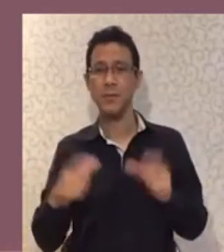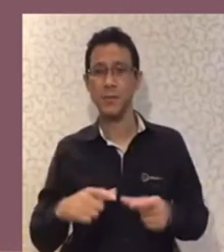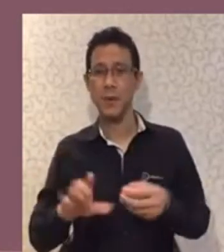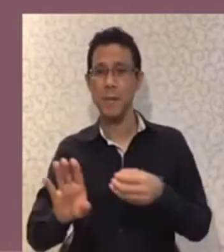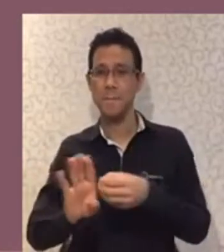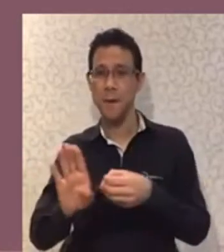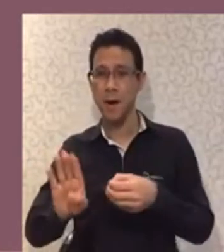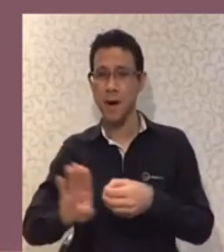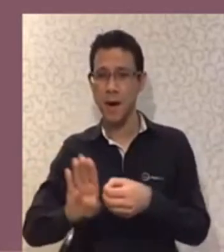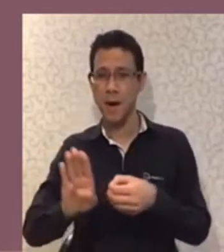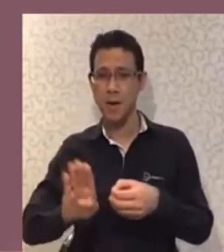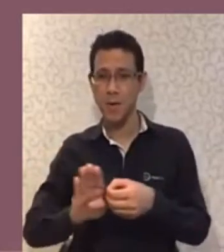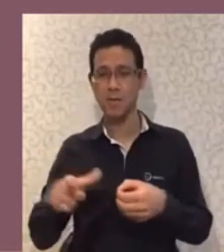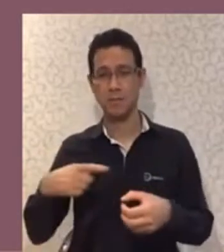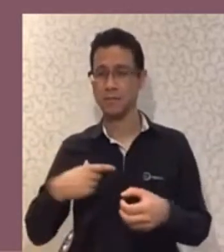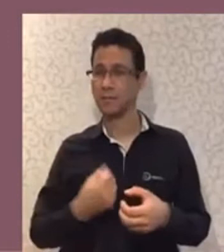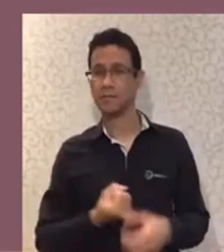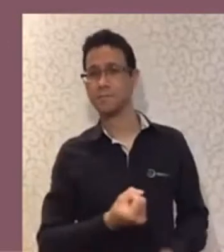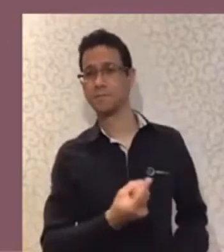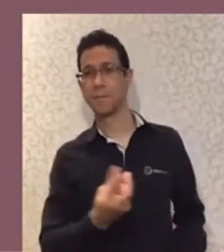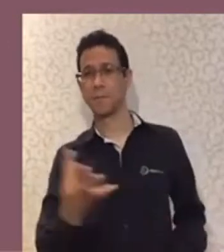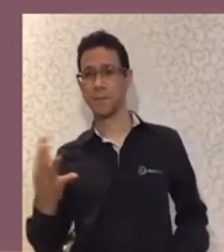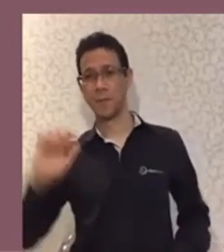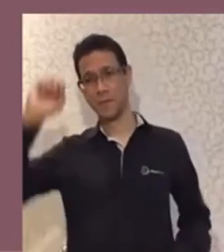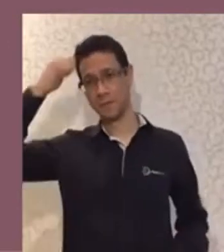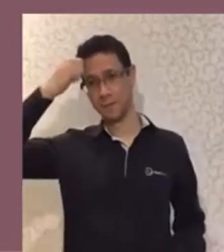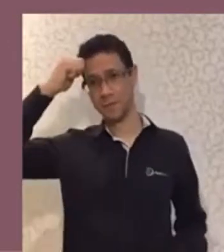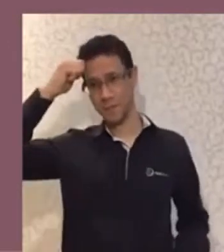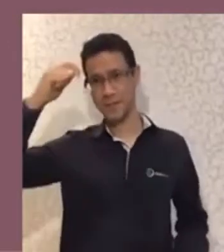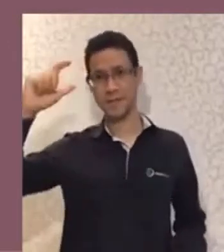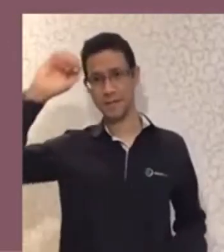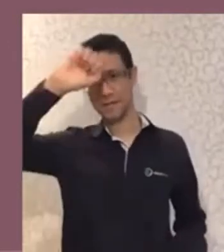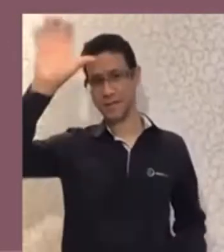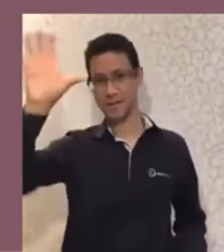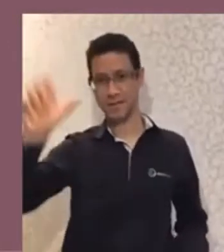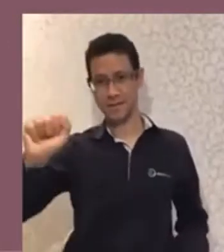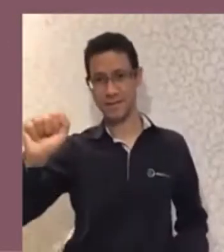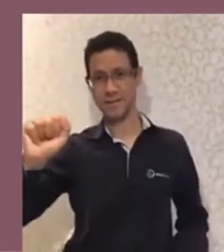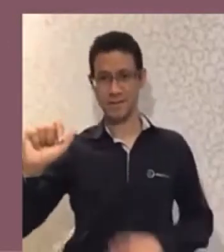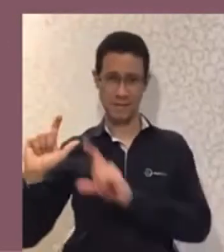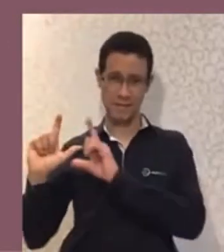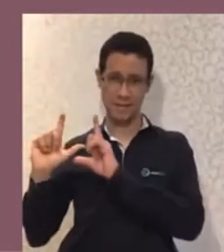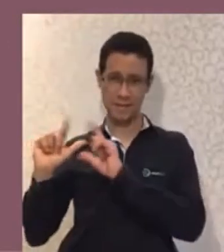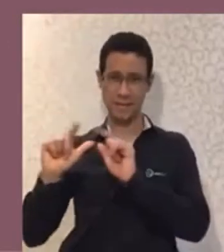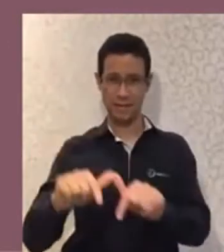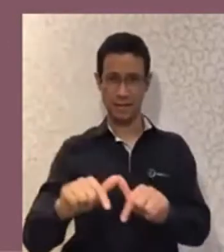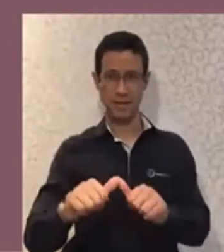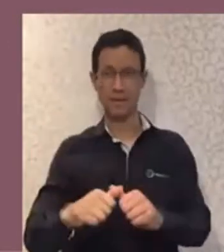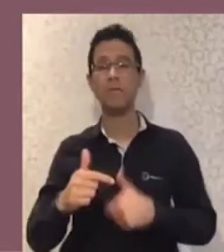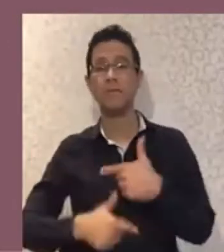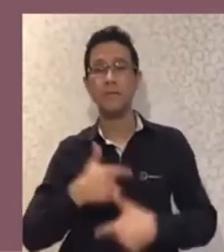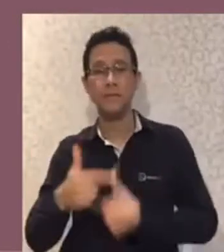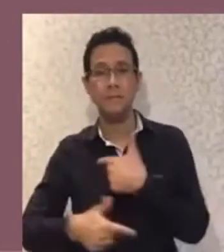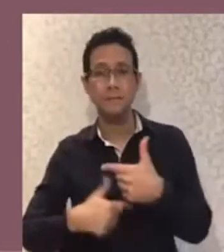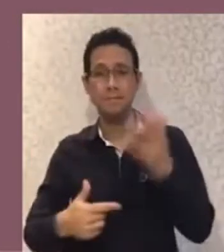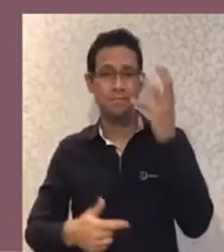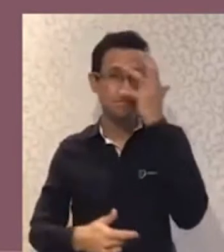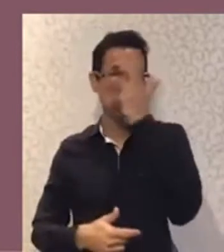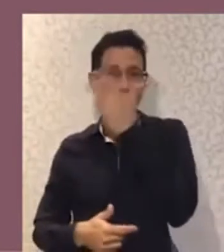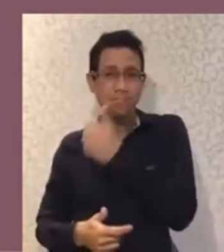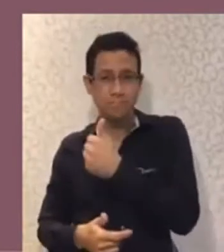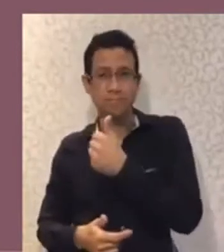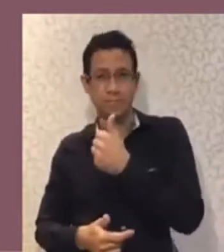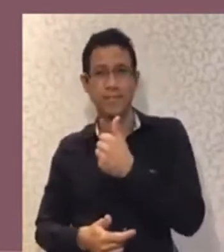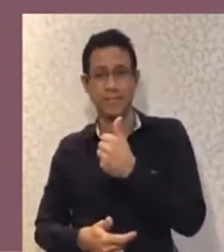número grande de afrodescendentes, e elas fazem um trabalho muito bonito que se chamou Sala